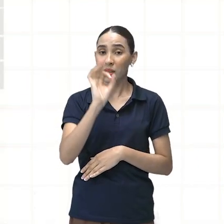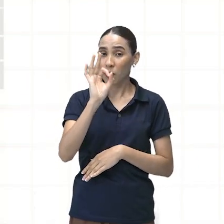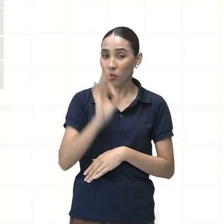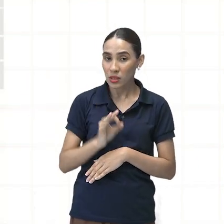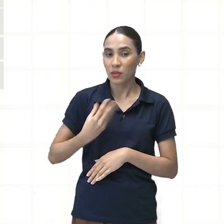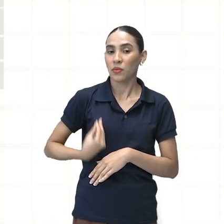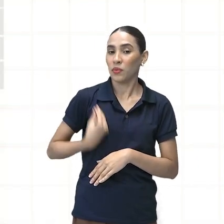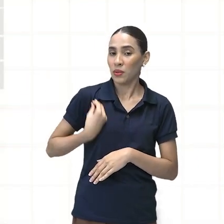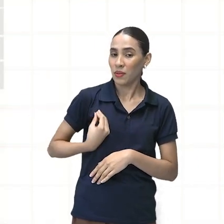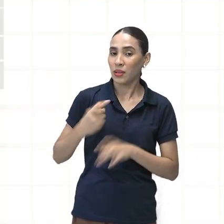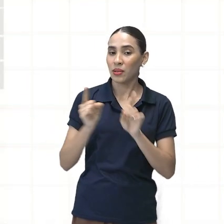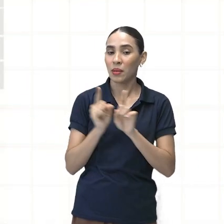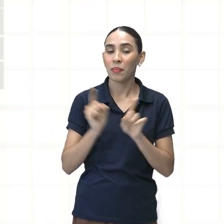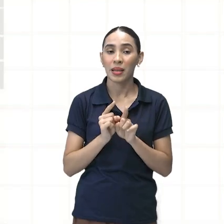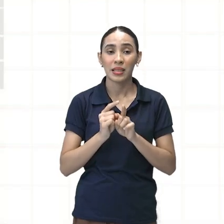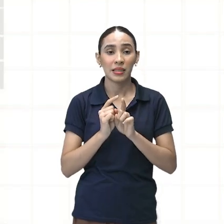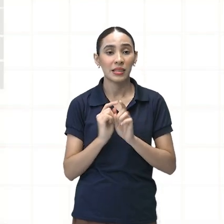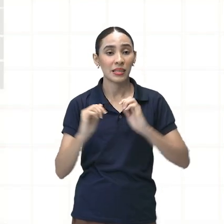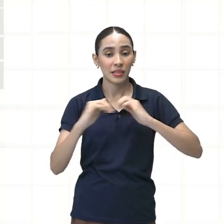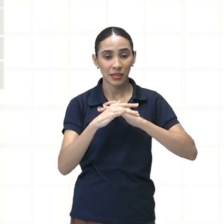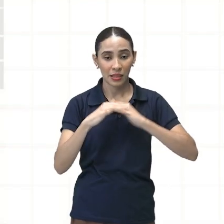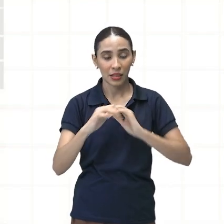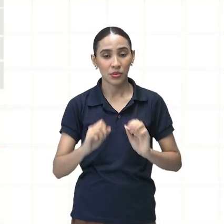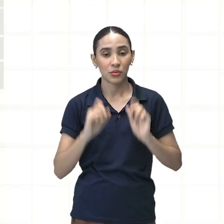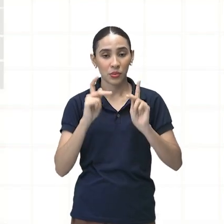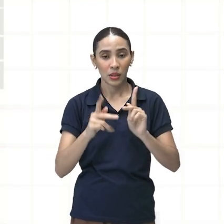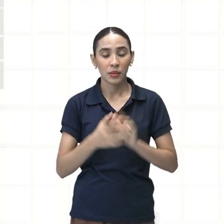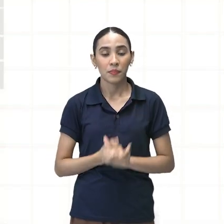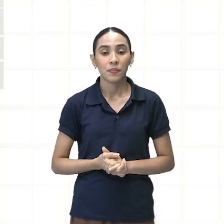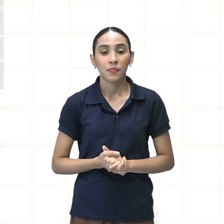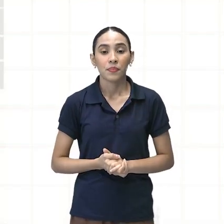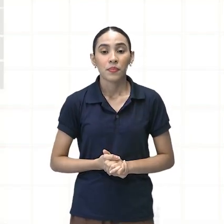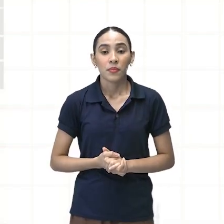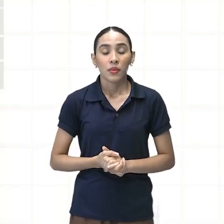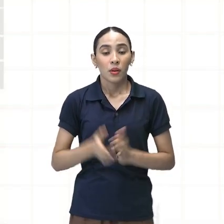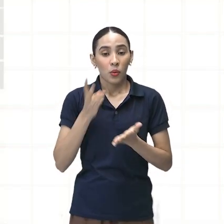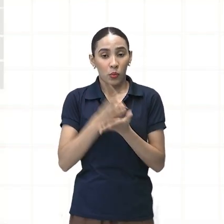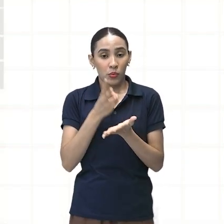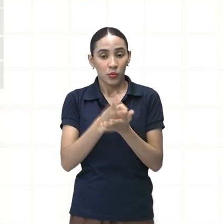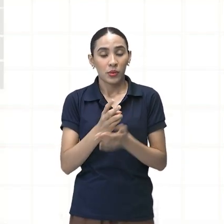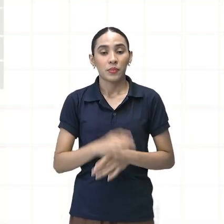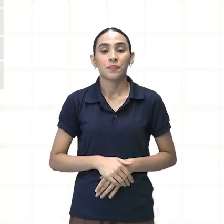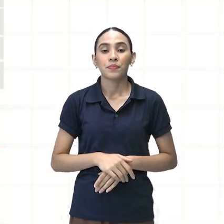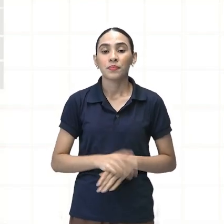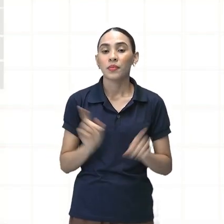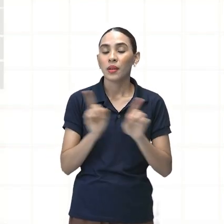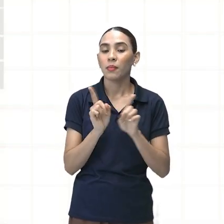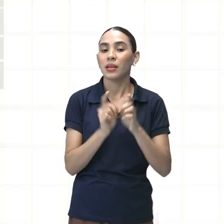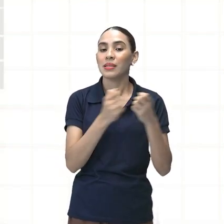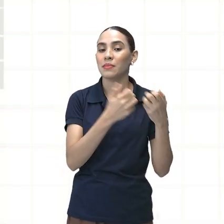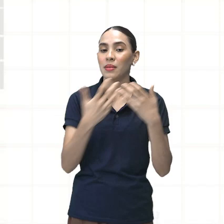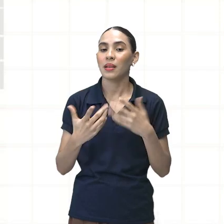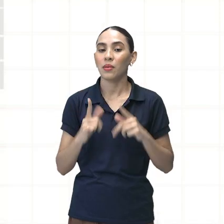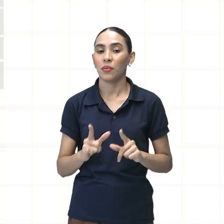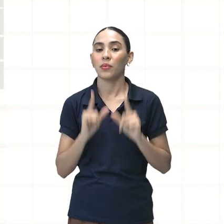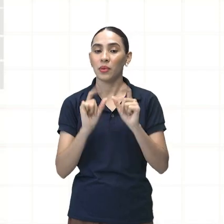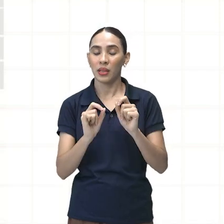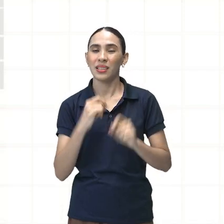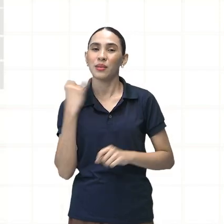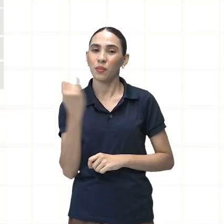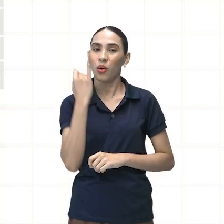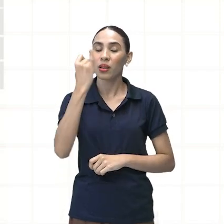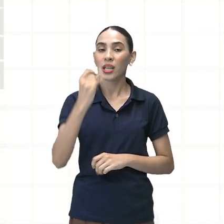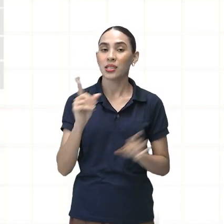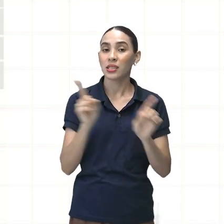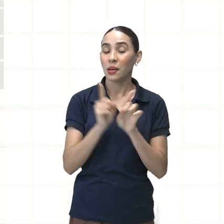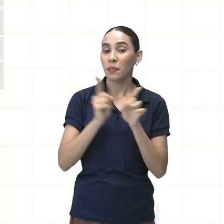população vivendo ali em cidades, certo? Bem, dando continuidade, eu gostaria de destacar um ponto que eu considero importante